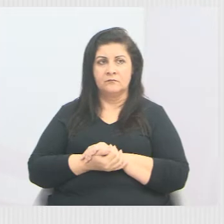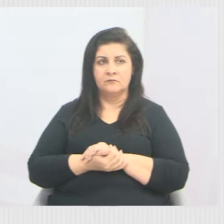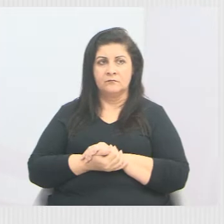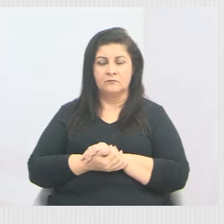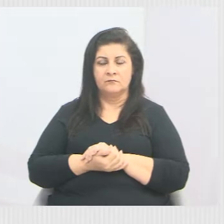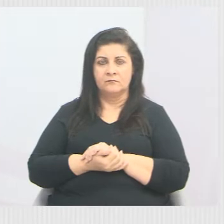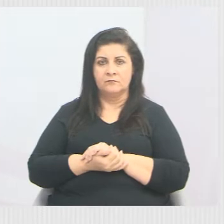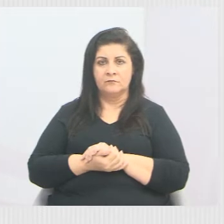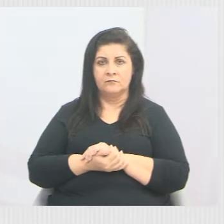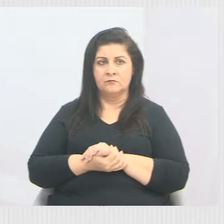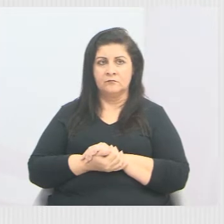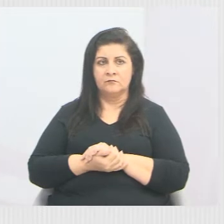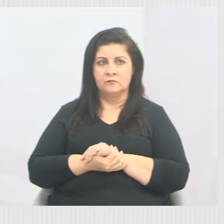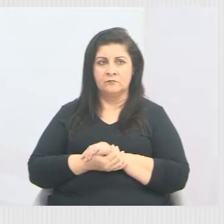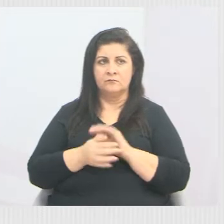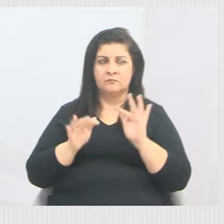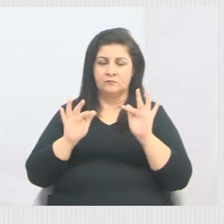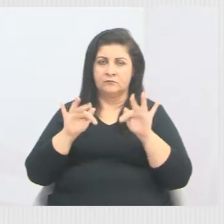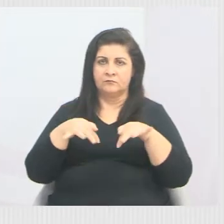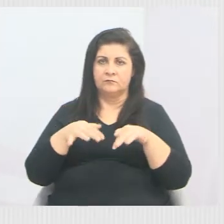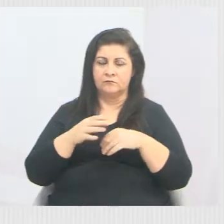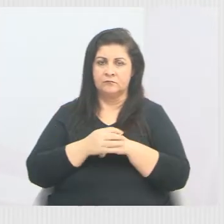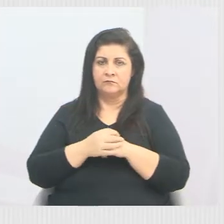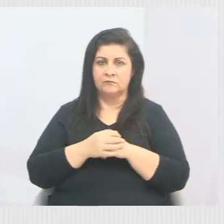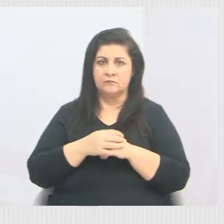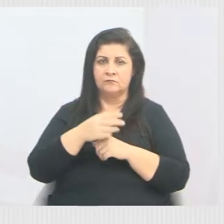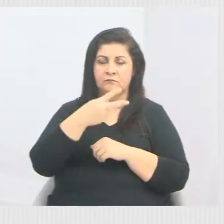Como vocês podem ver ao final, de